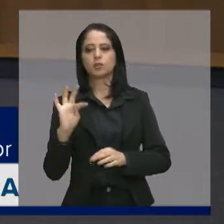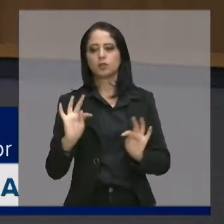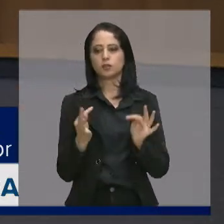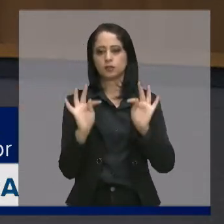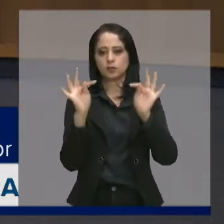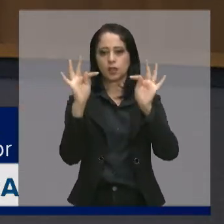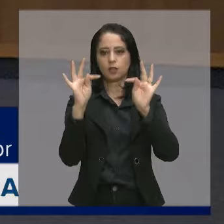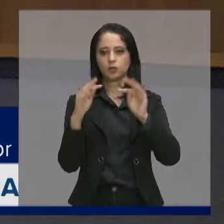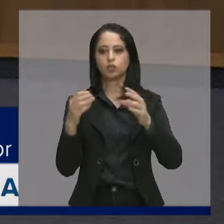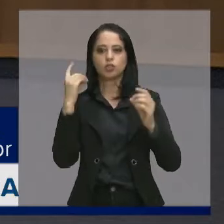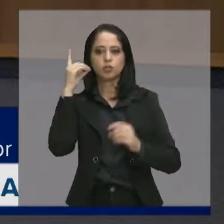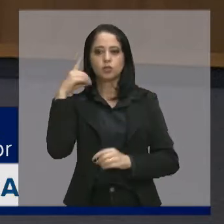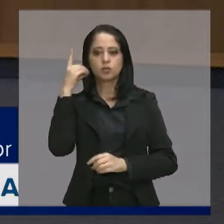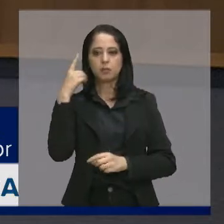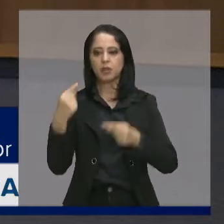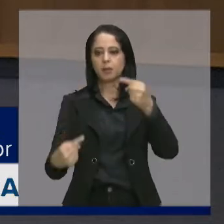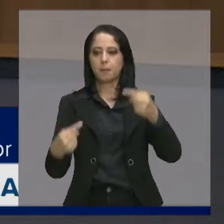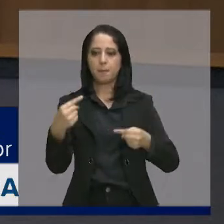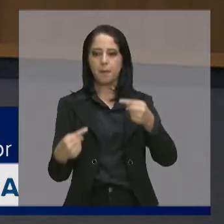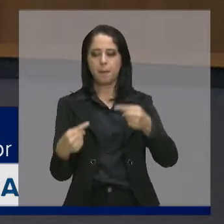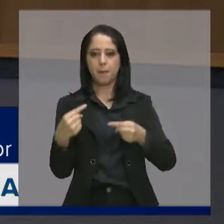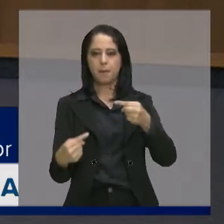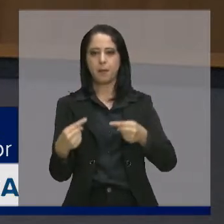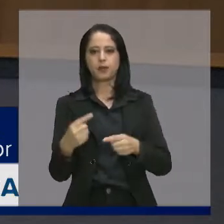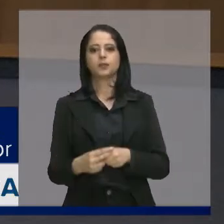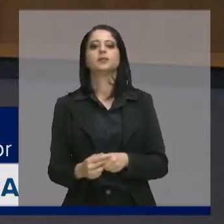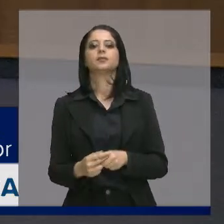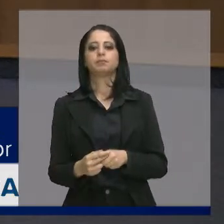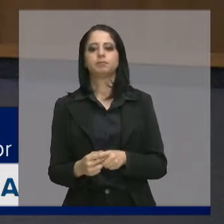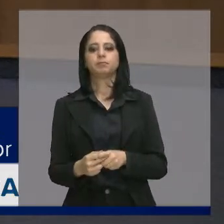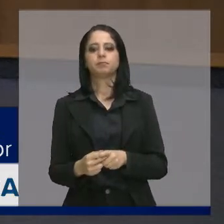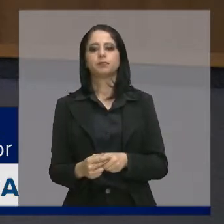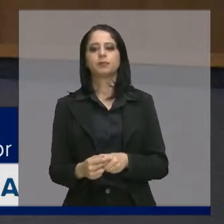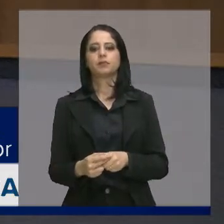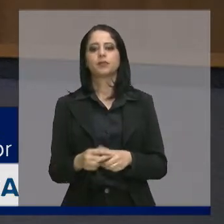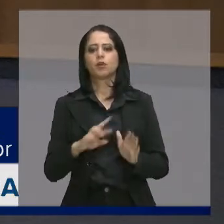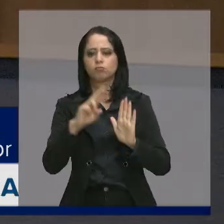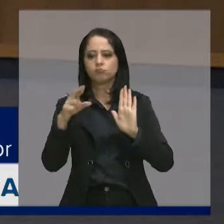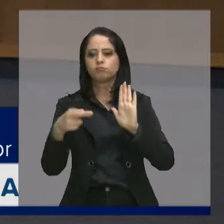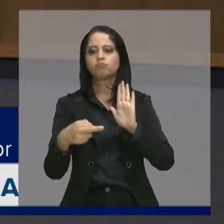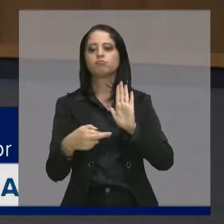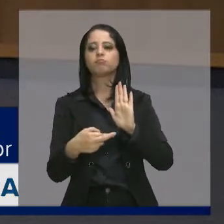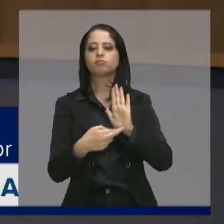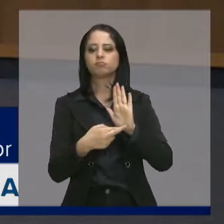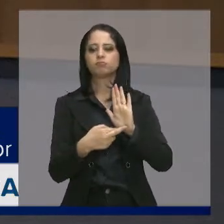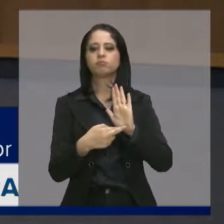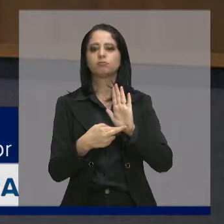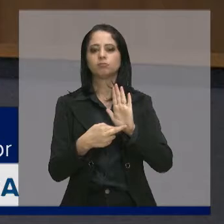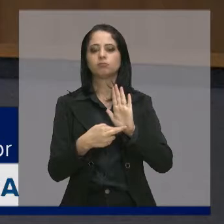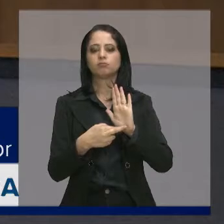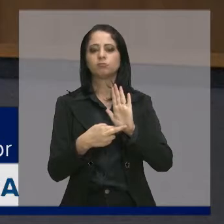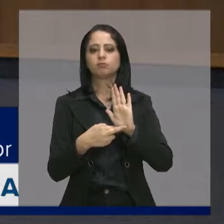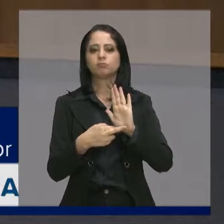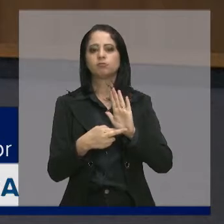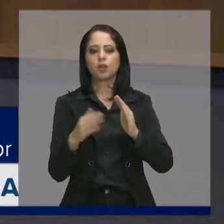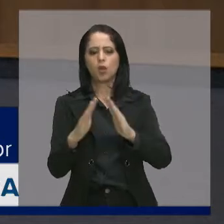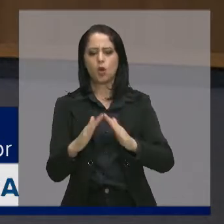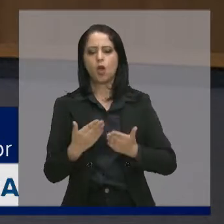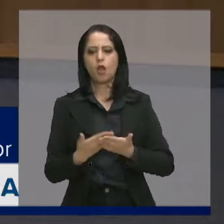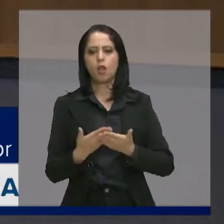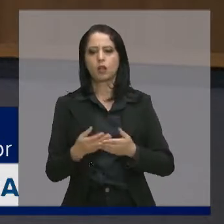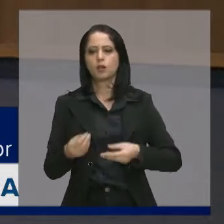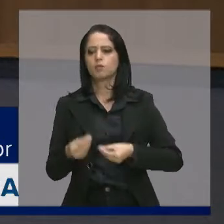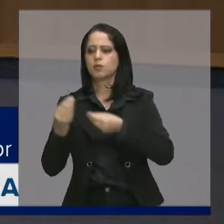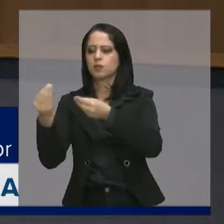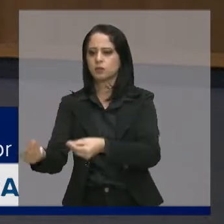para discutir também, que receba esse requerimento, né, para se posicionar e que eles façam uma